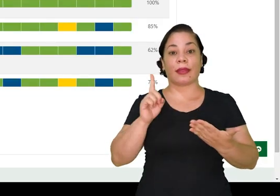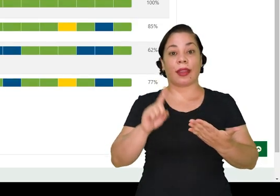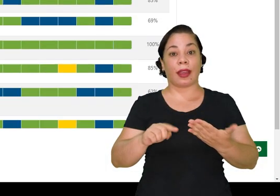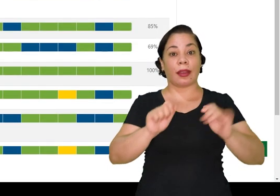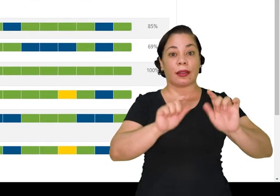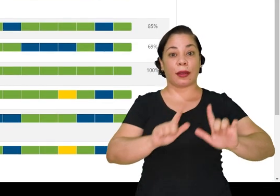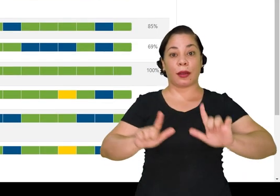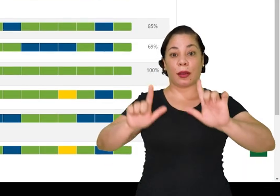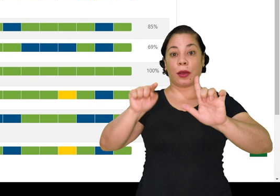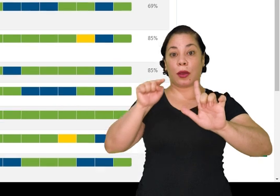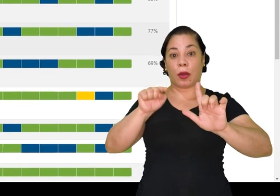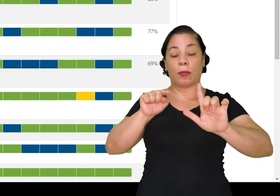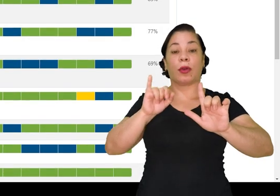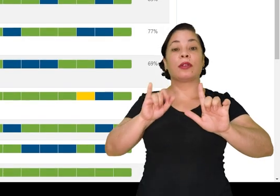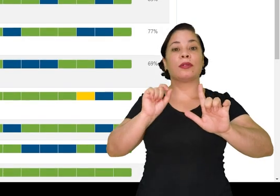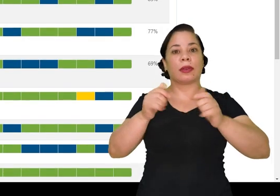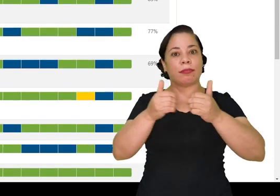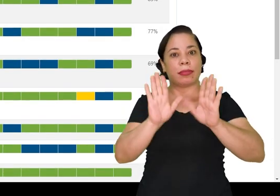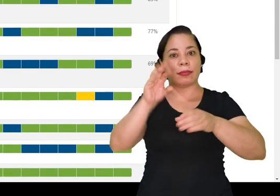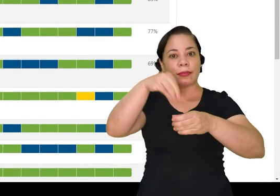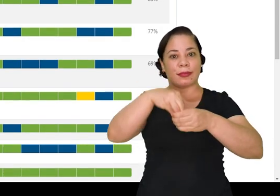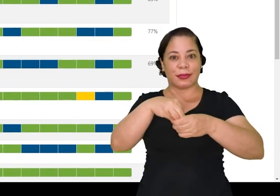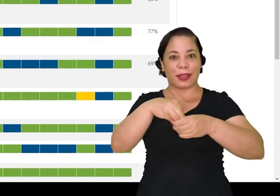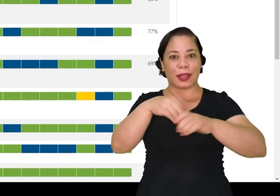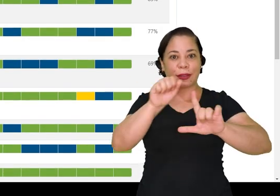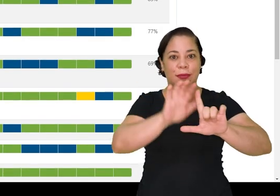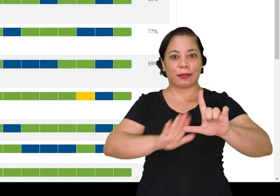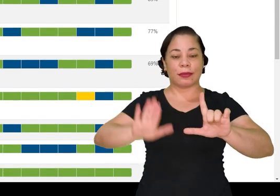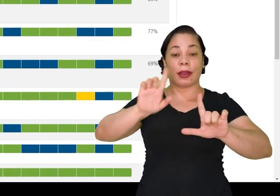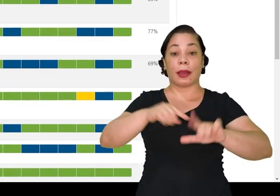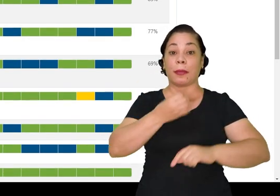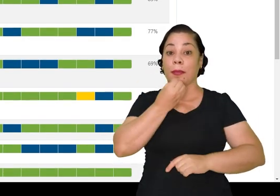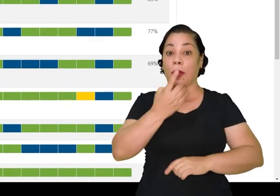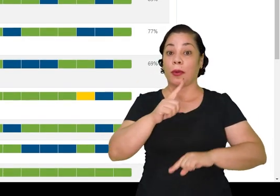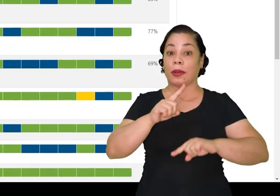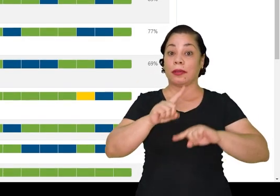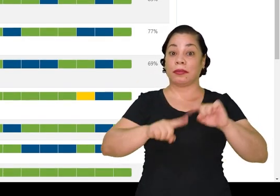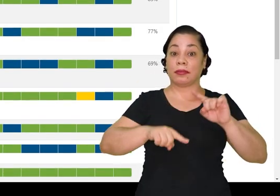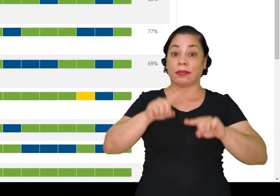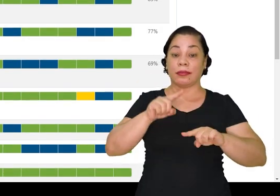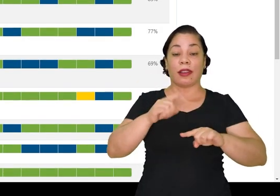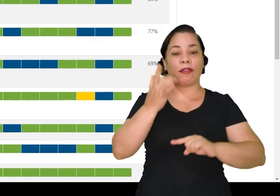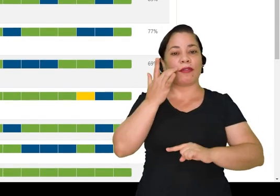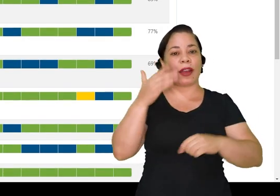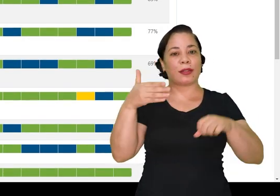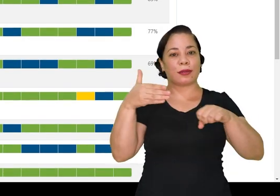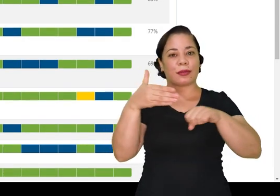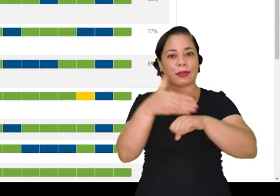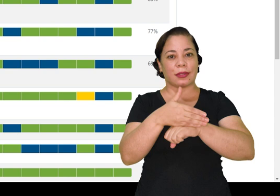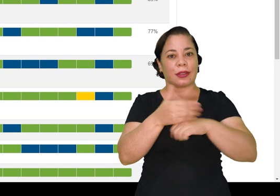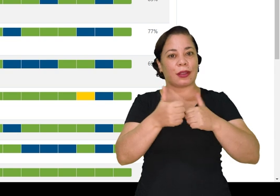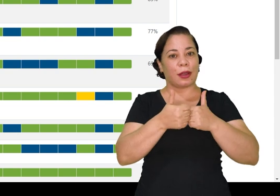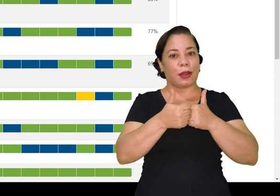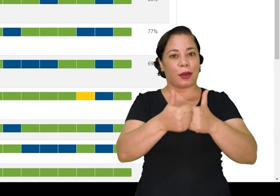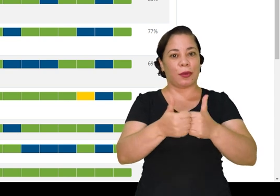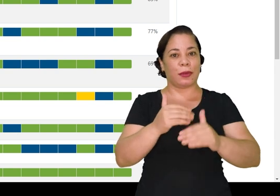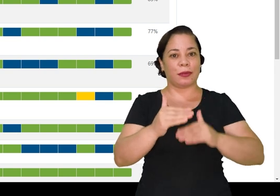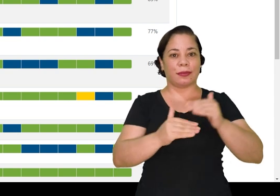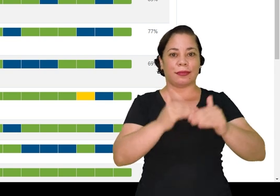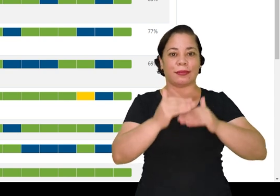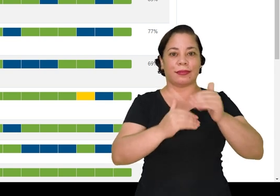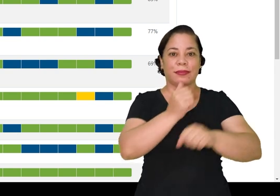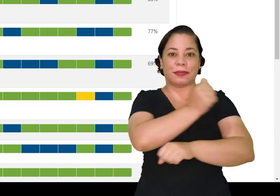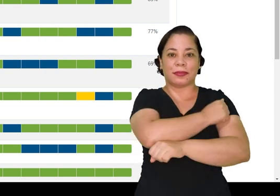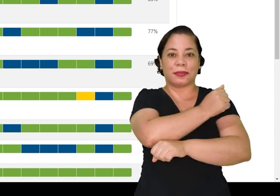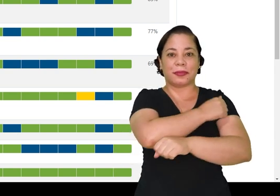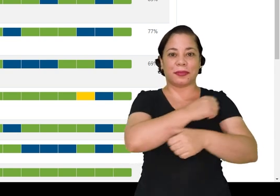esse bloco quando estiver habilitado na sala é uma boa ferramenta e de fácil acesso para acompanhar o